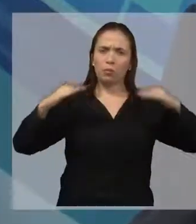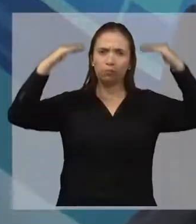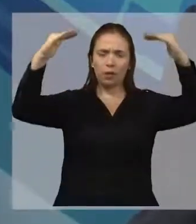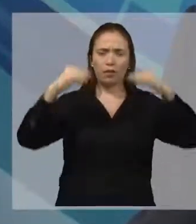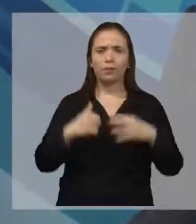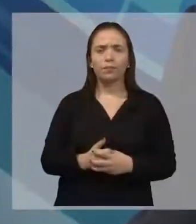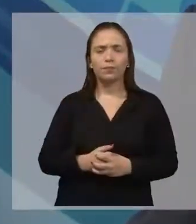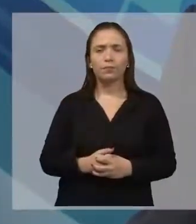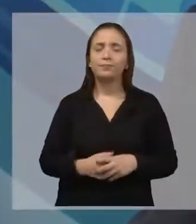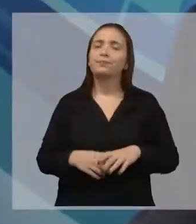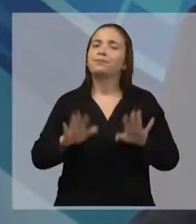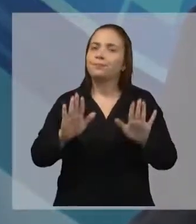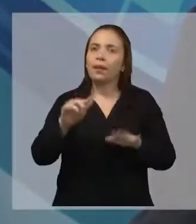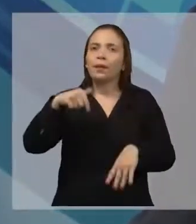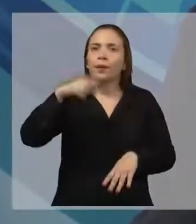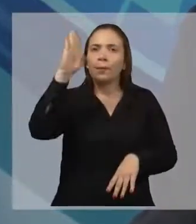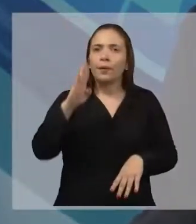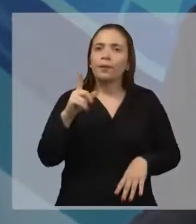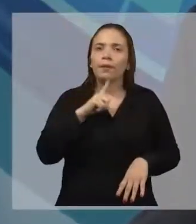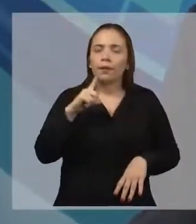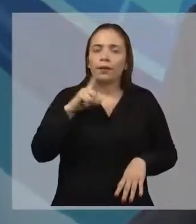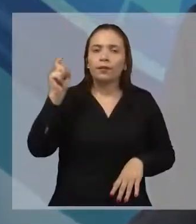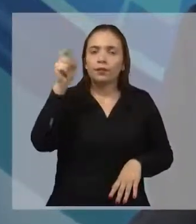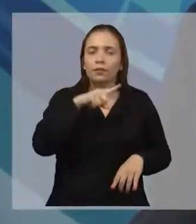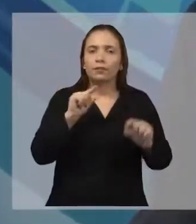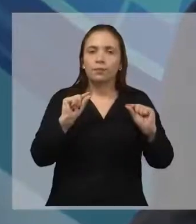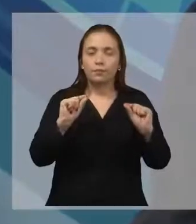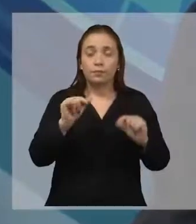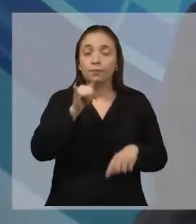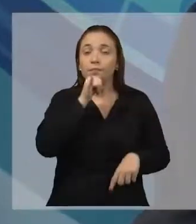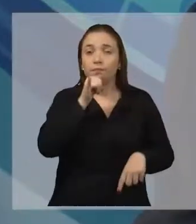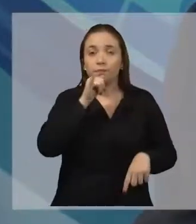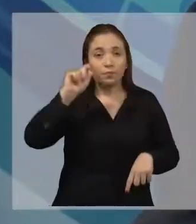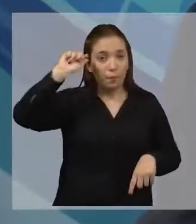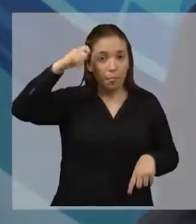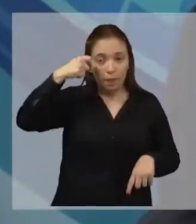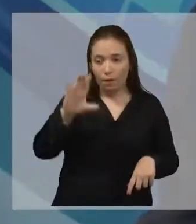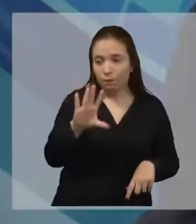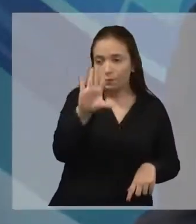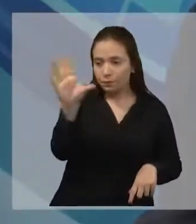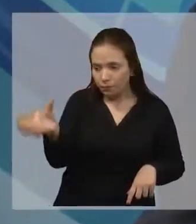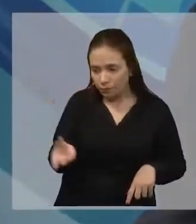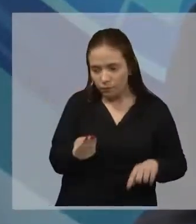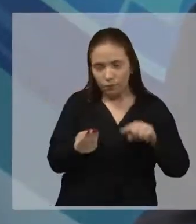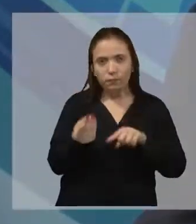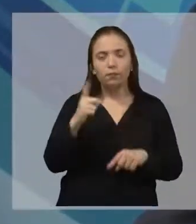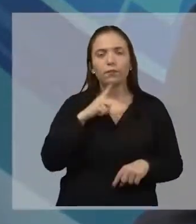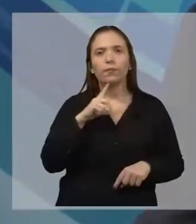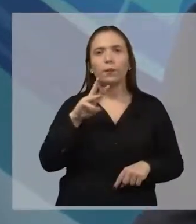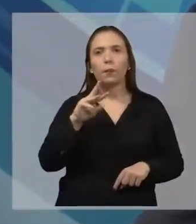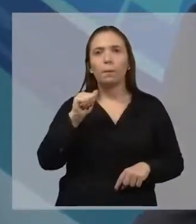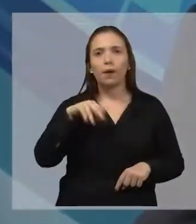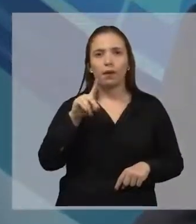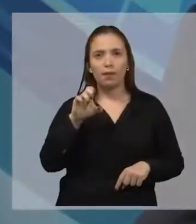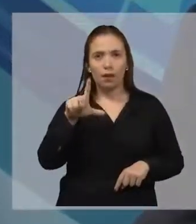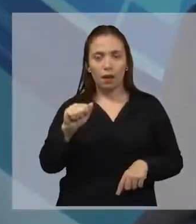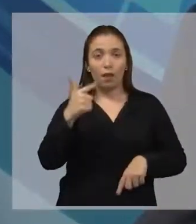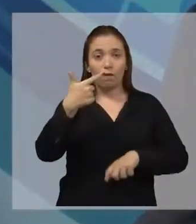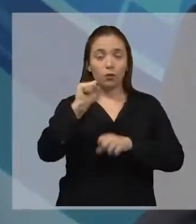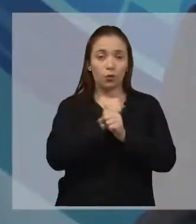outro aspecto também nesse instante. Você não só nega a história brasileira, como ela está escrita, quer se reescrever a